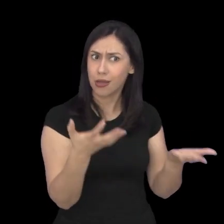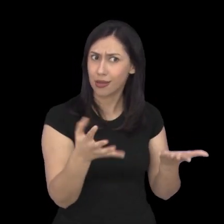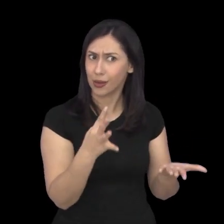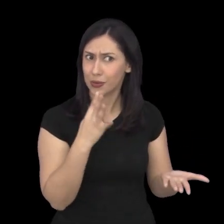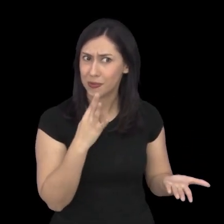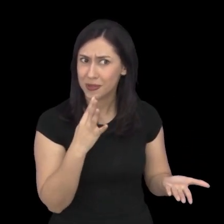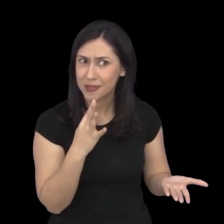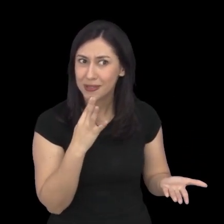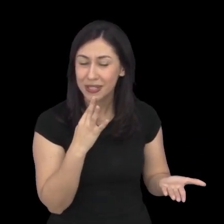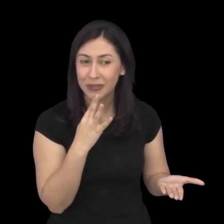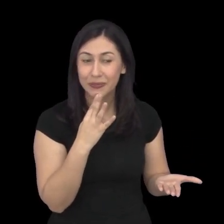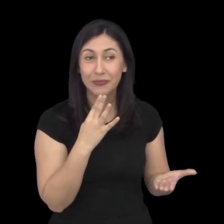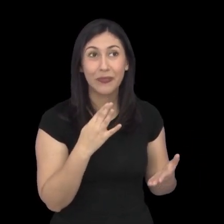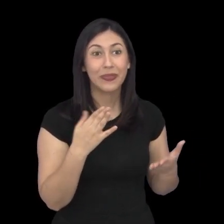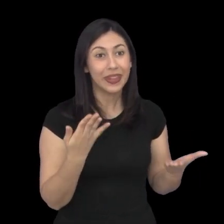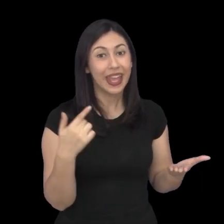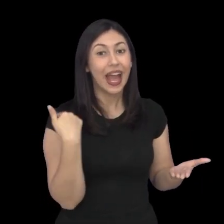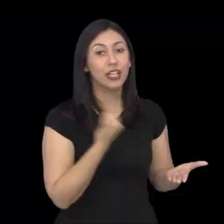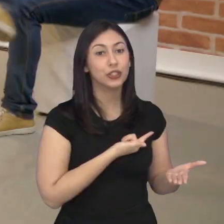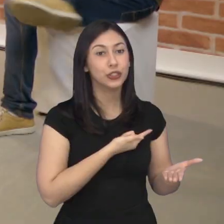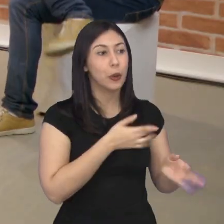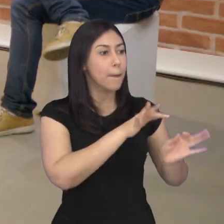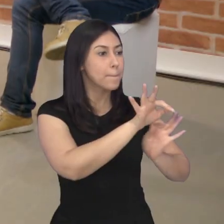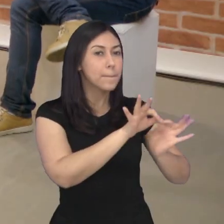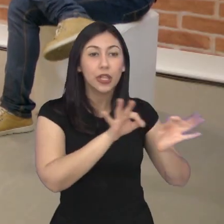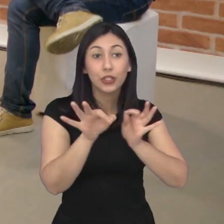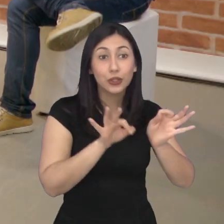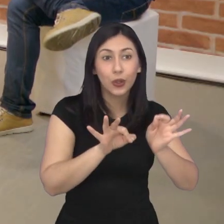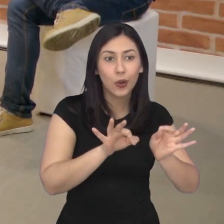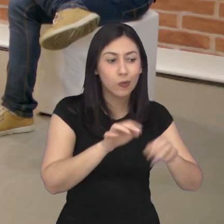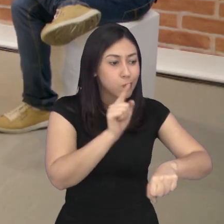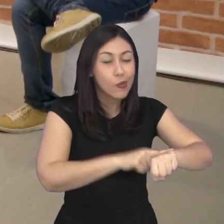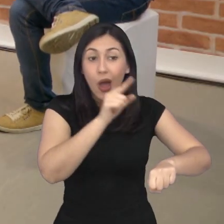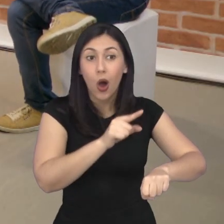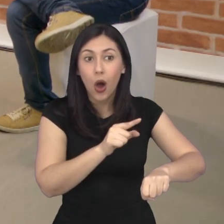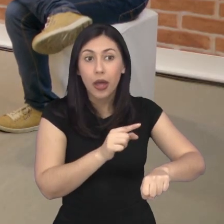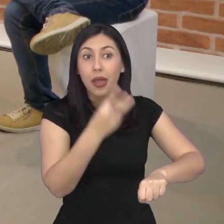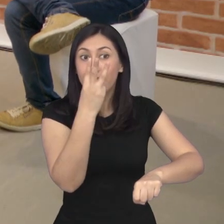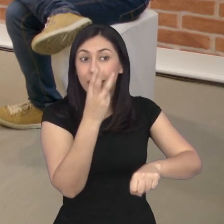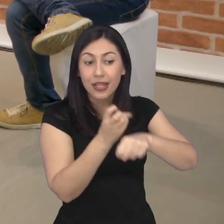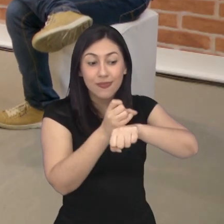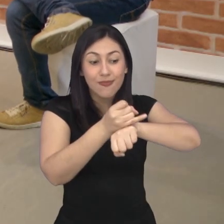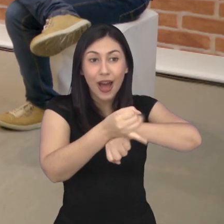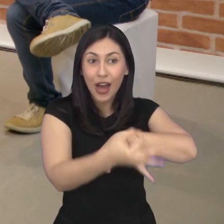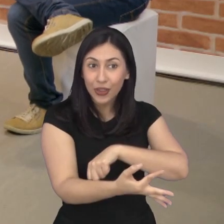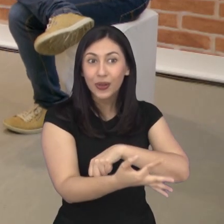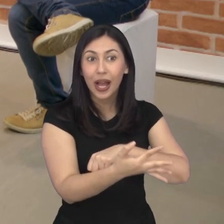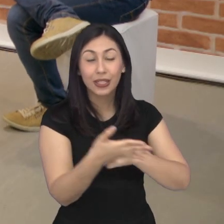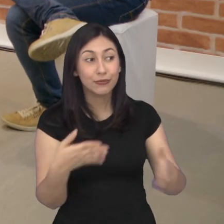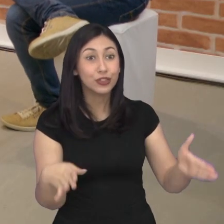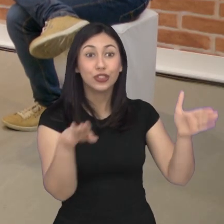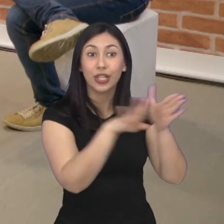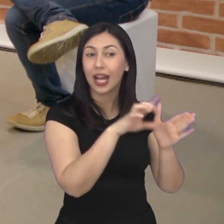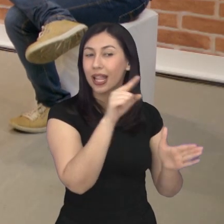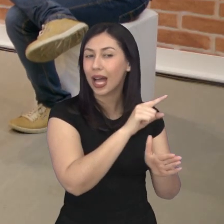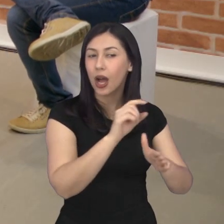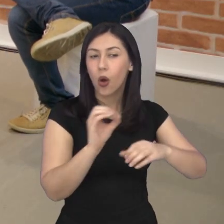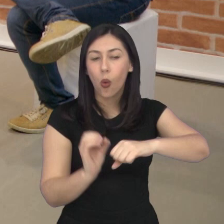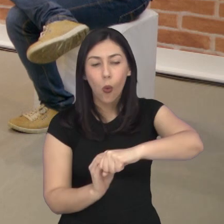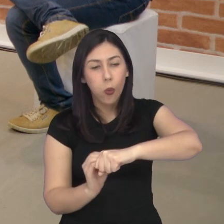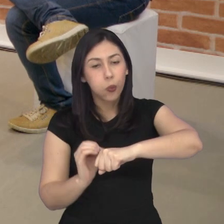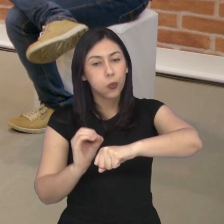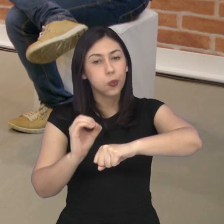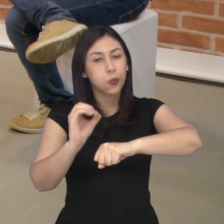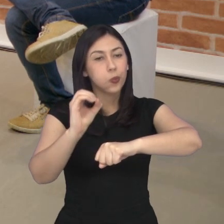Quero ir. Quero ir. E a gente fez um plano em cima da hora, teve que sair às 3 horas da manhã para chegar na primeira luz